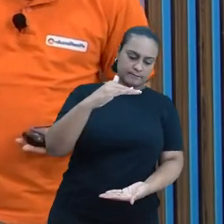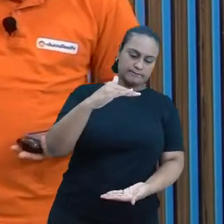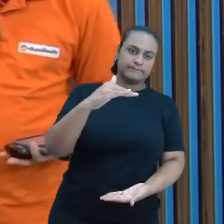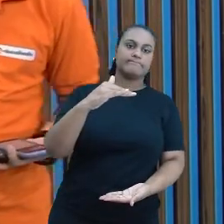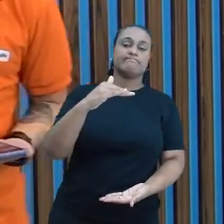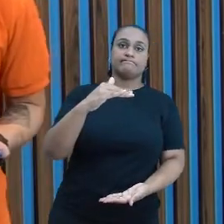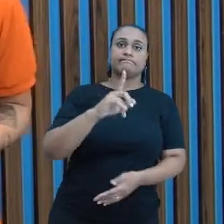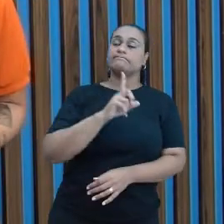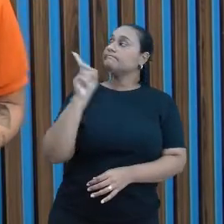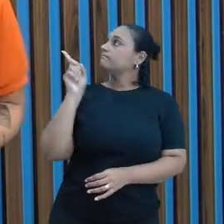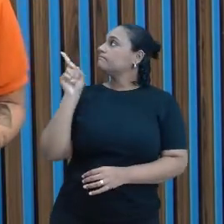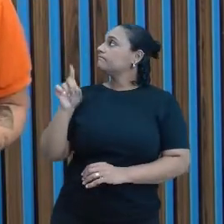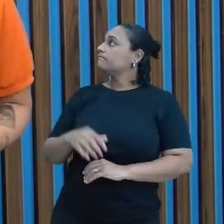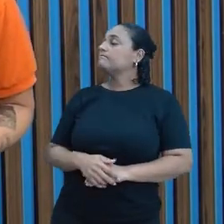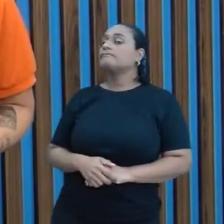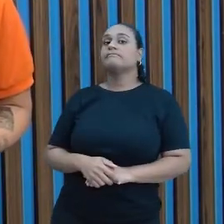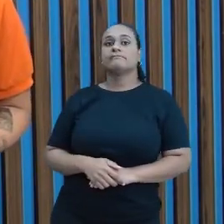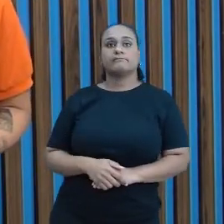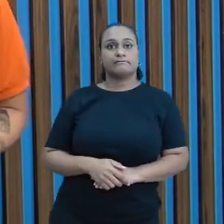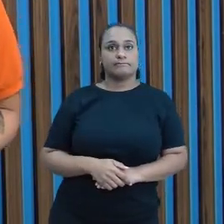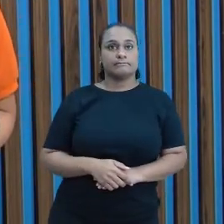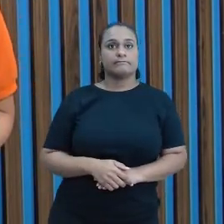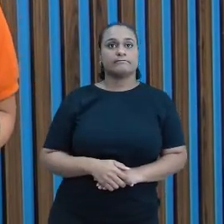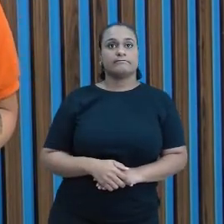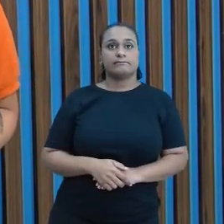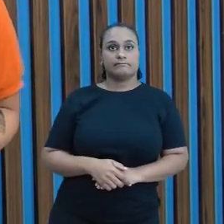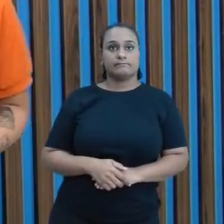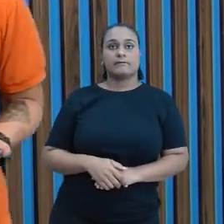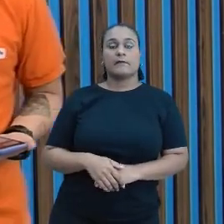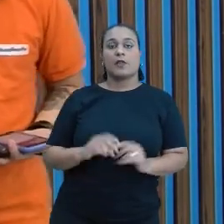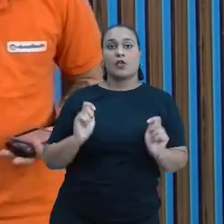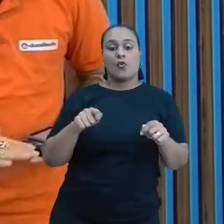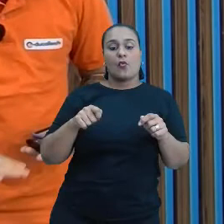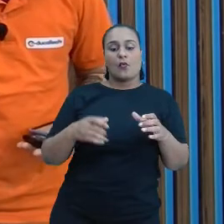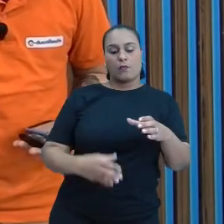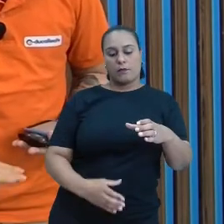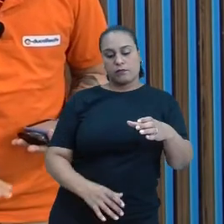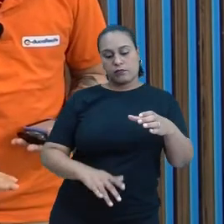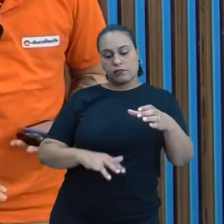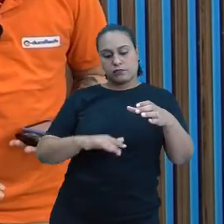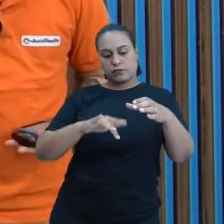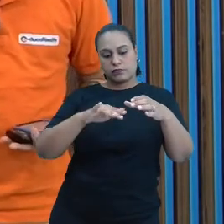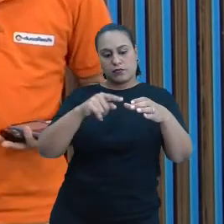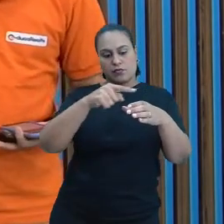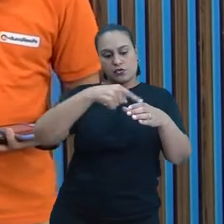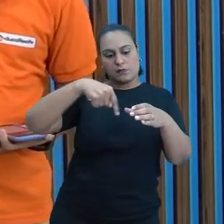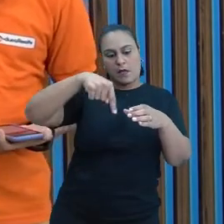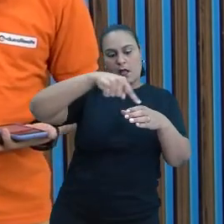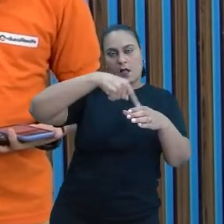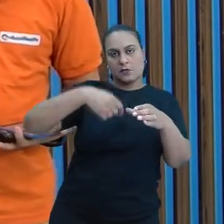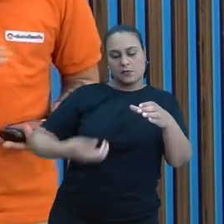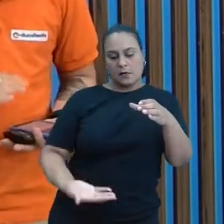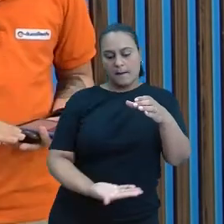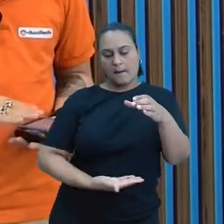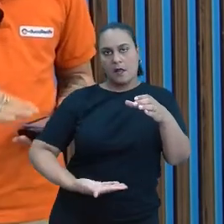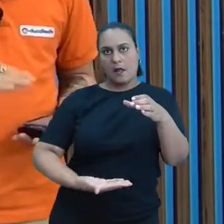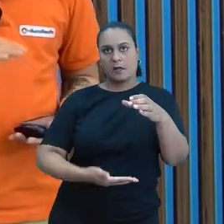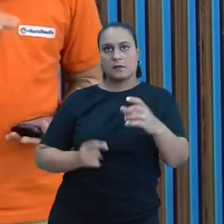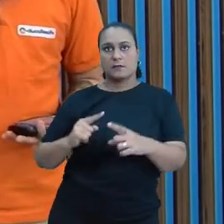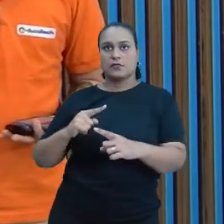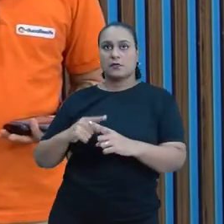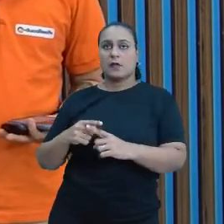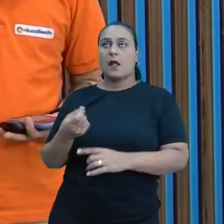cilindro, ele vai ser, o volume dele vai ser o espaço ocupado por aquela base, multiplicado pelo